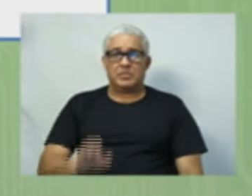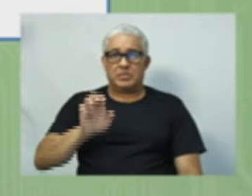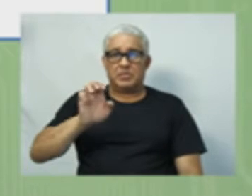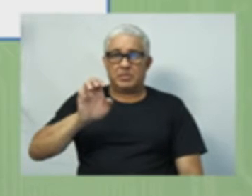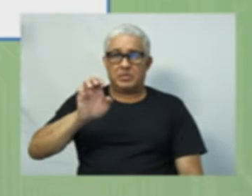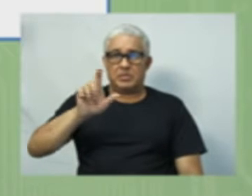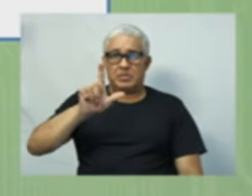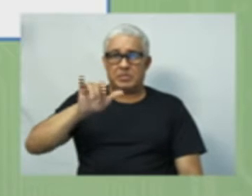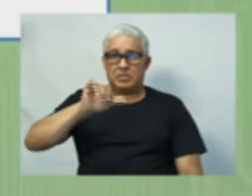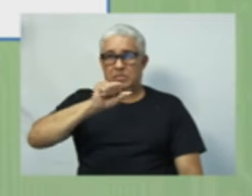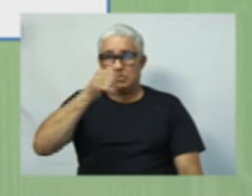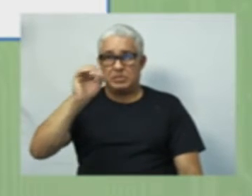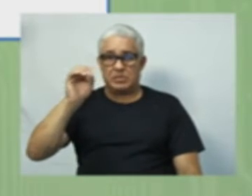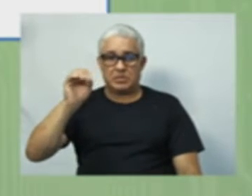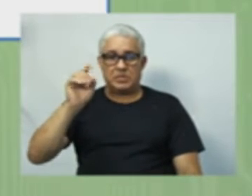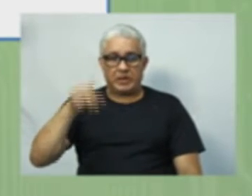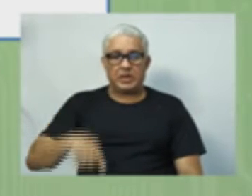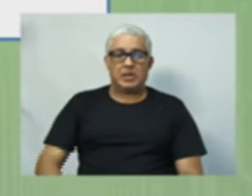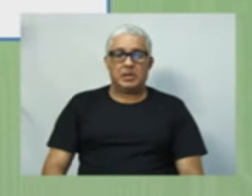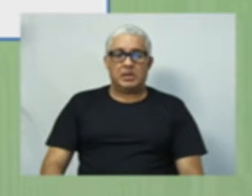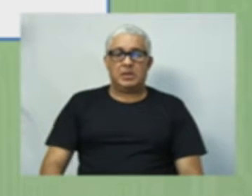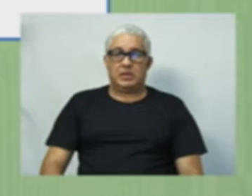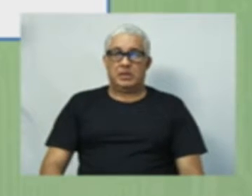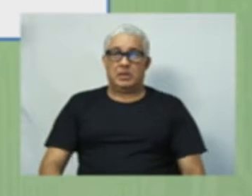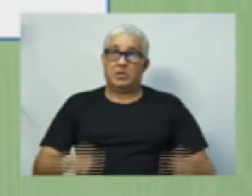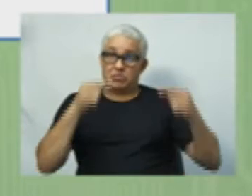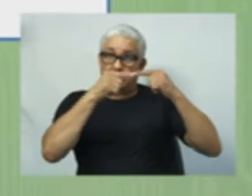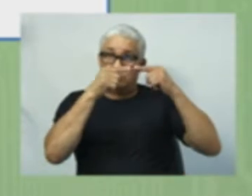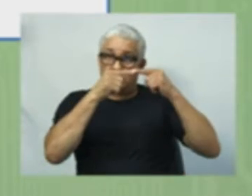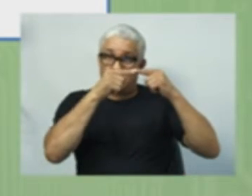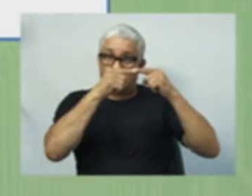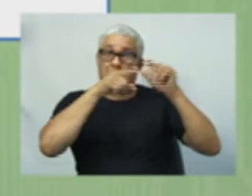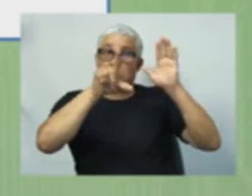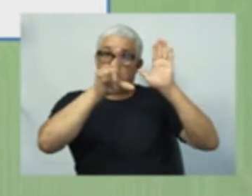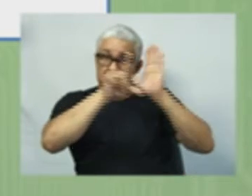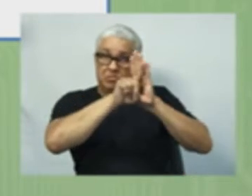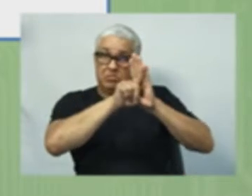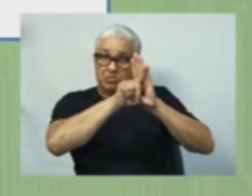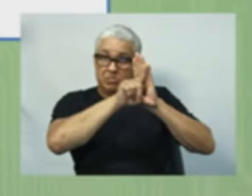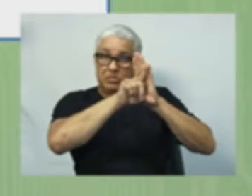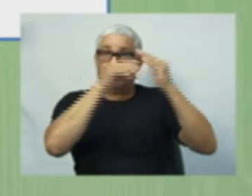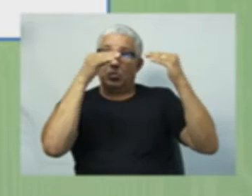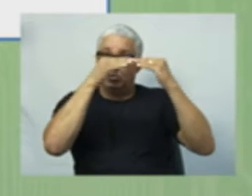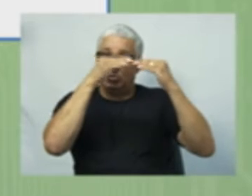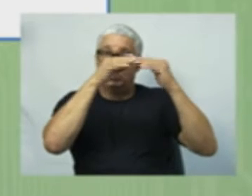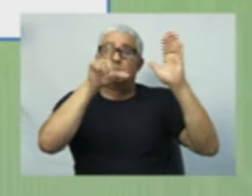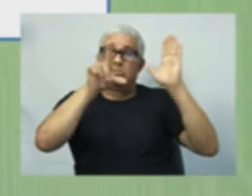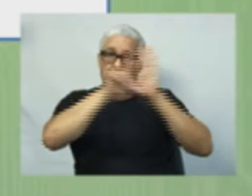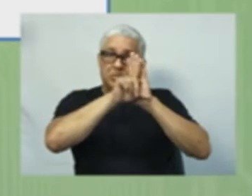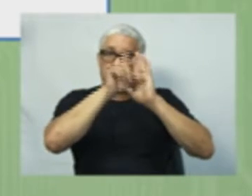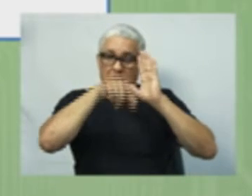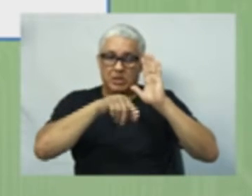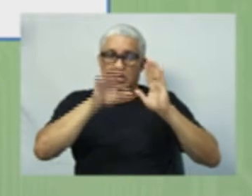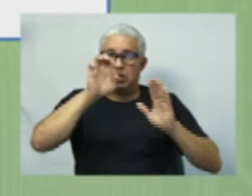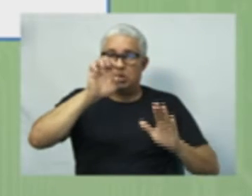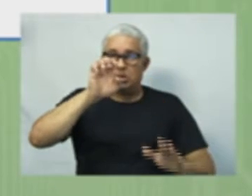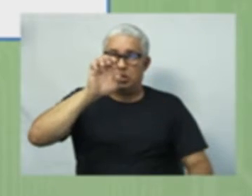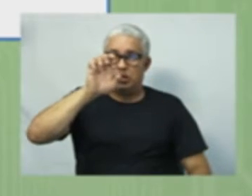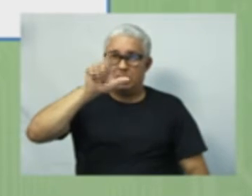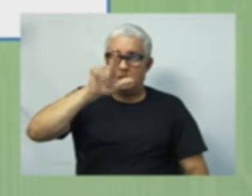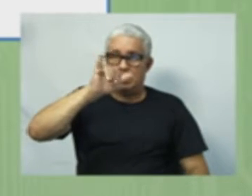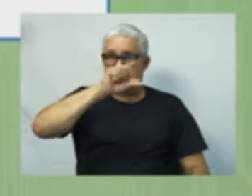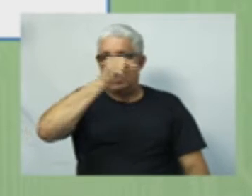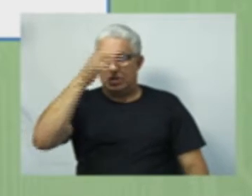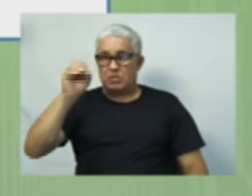ato lícito, ou seja, um ato legal, de acordo com a lei. Utilizar